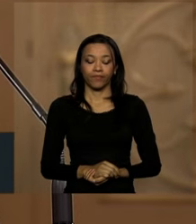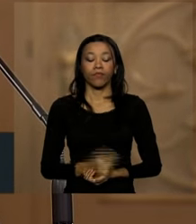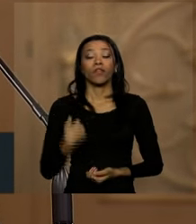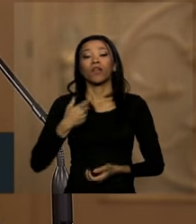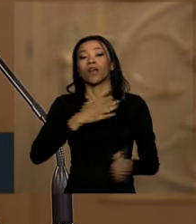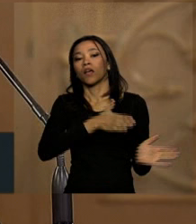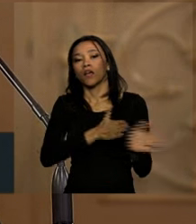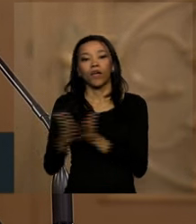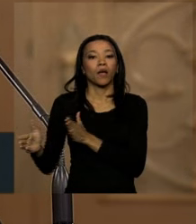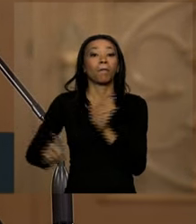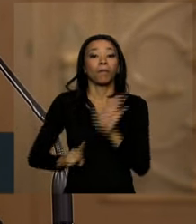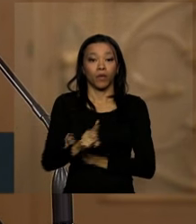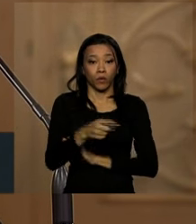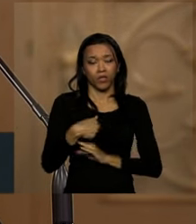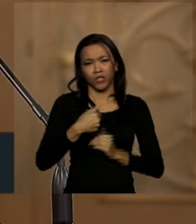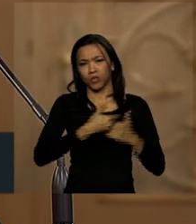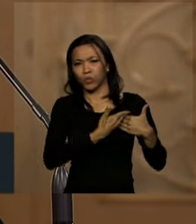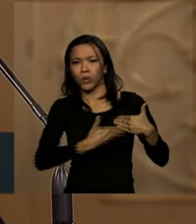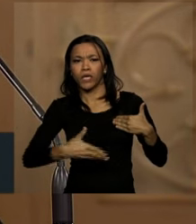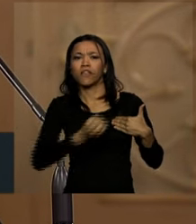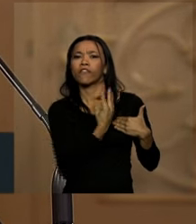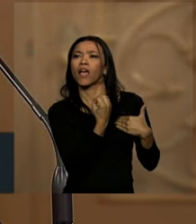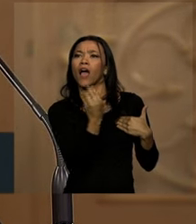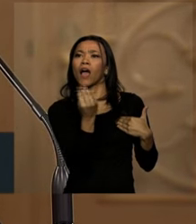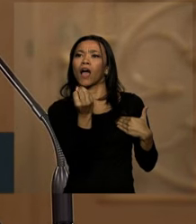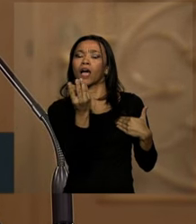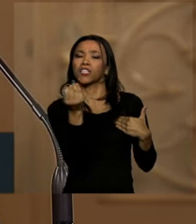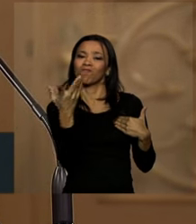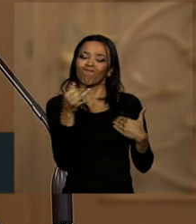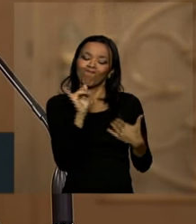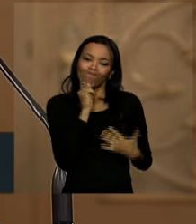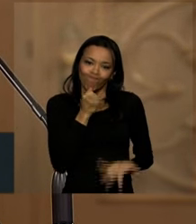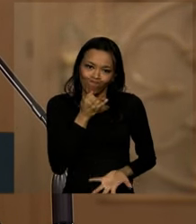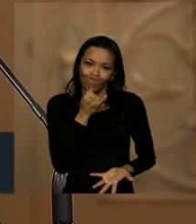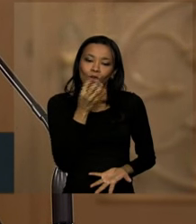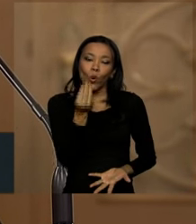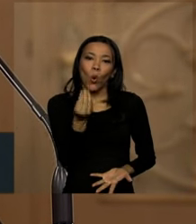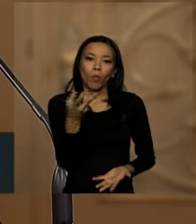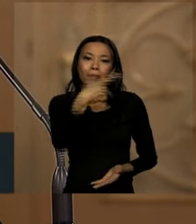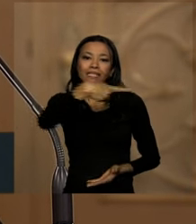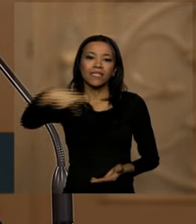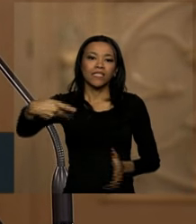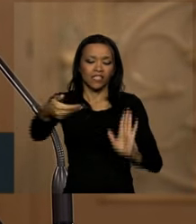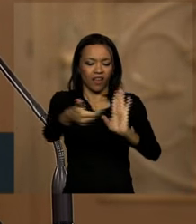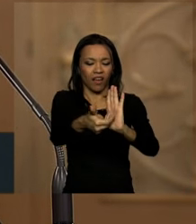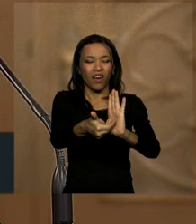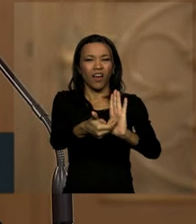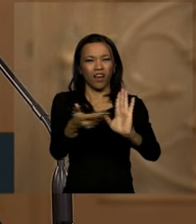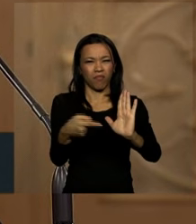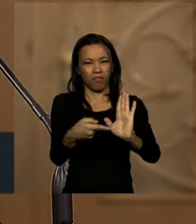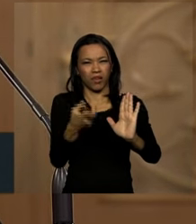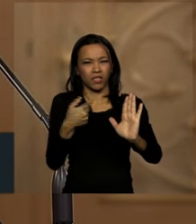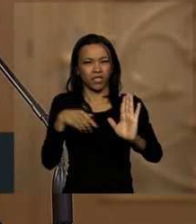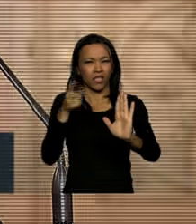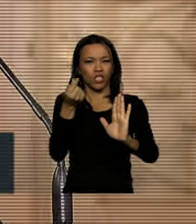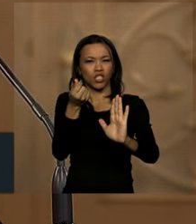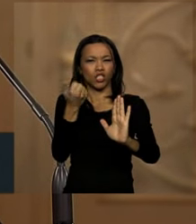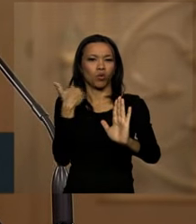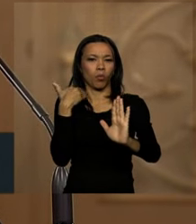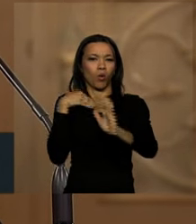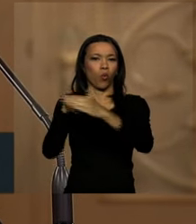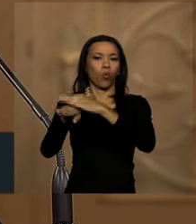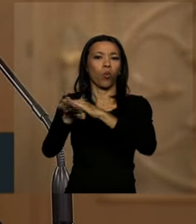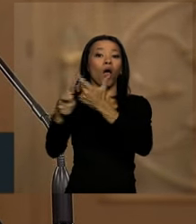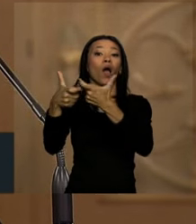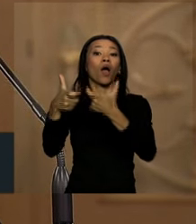sua viagem, a senhora declarou lamentar que o presidente da Câmara, que seja um brasileiro, envolvido em denúncias de contas na Suíça. O